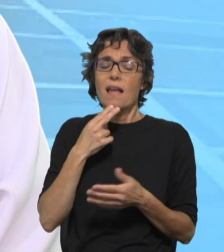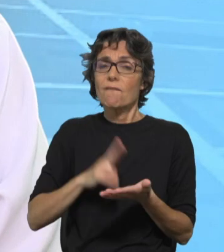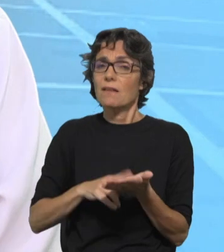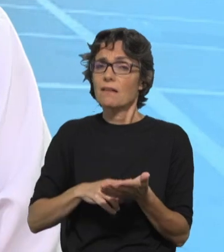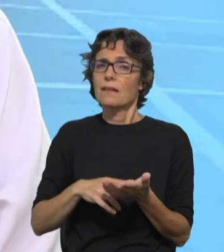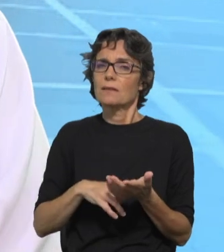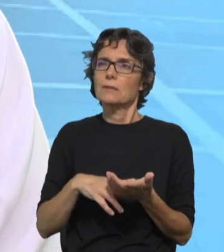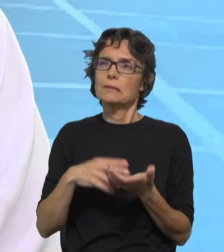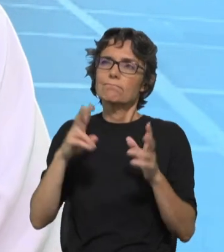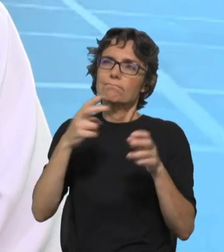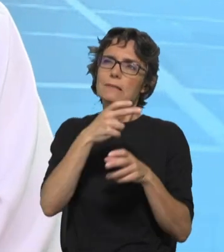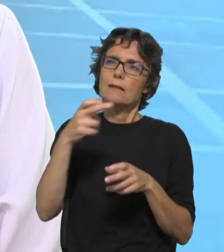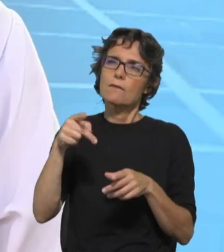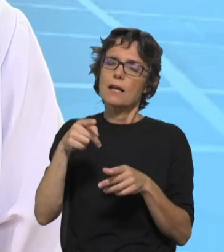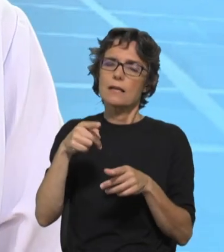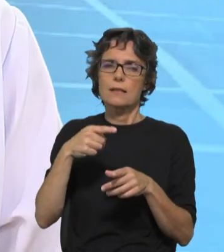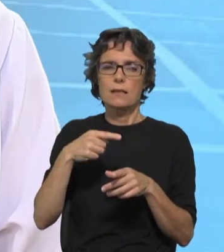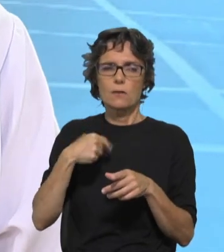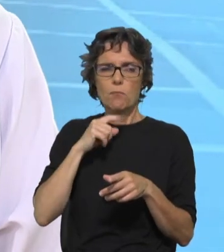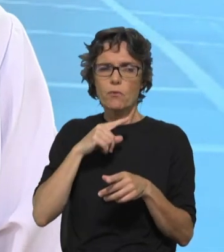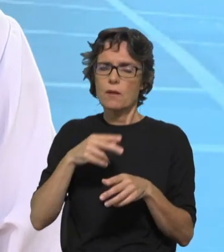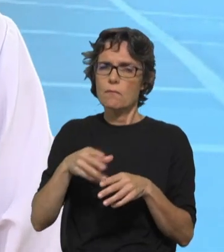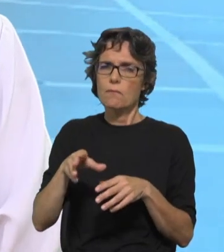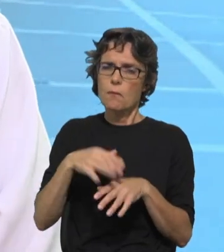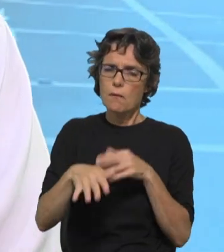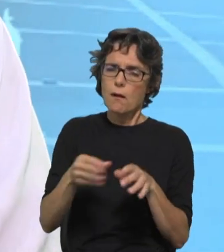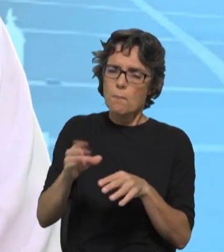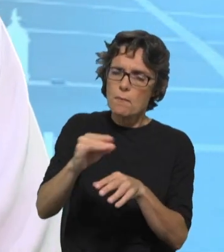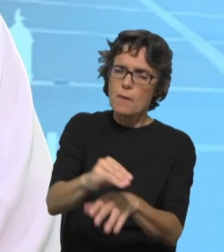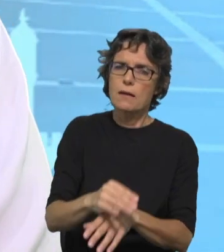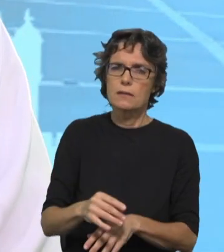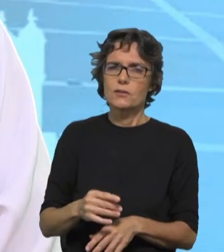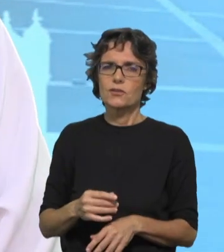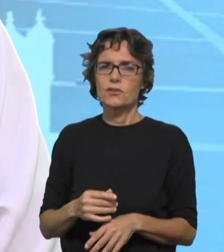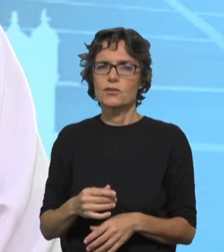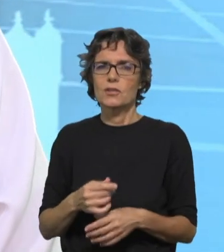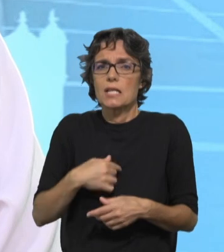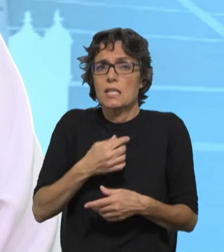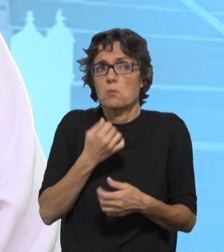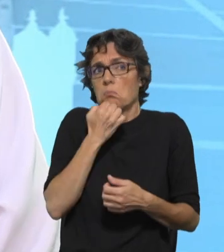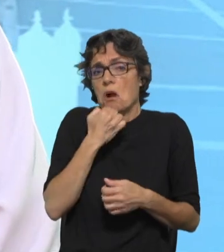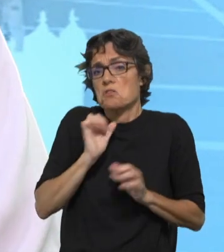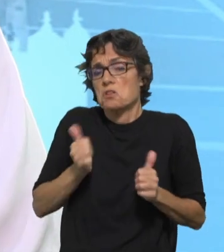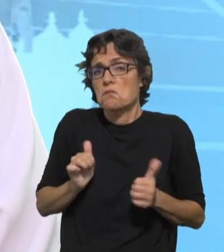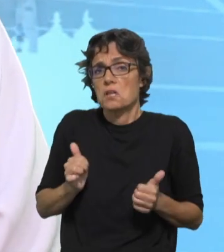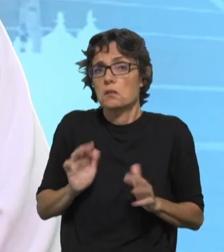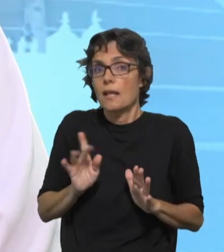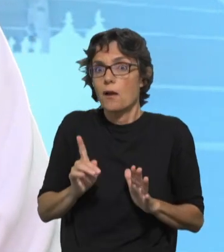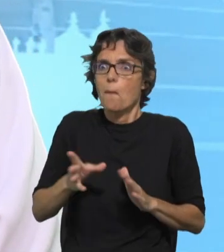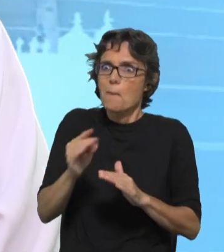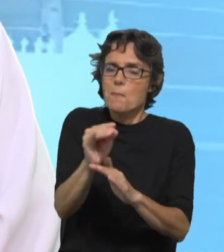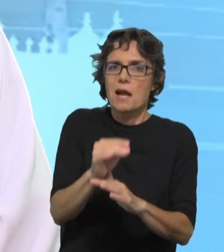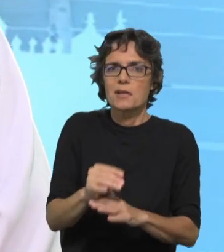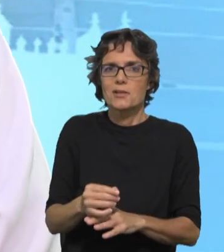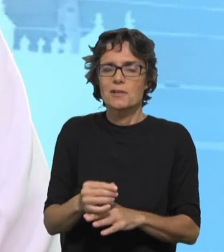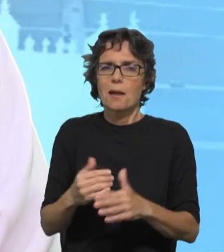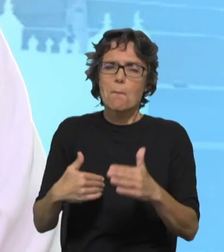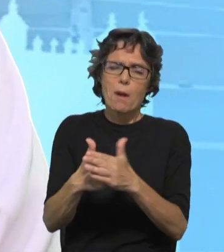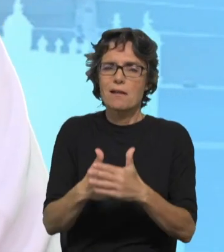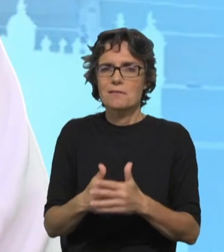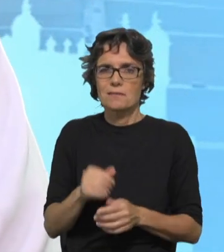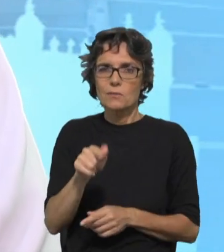não me admirava nada que ela estivesse a passar pelo call center, a ver como está a irmã Ana Margarida, a passar a